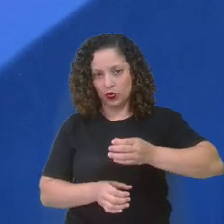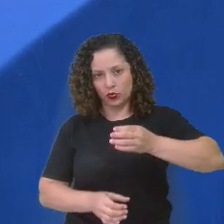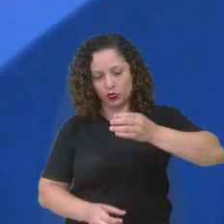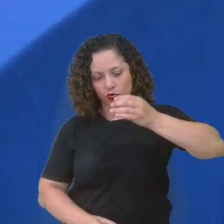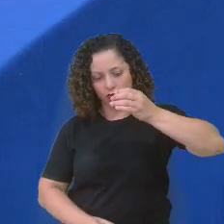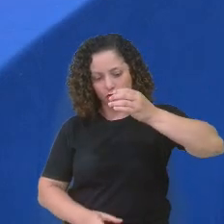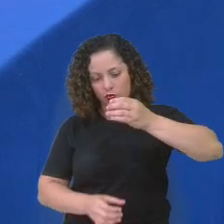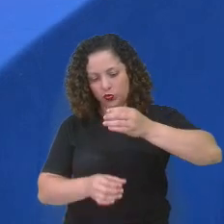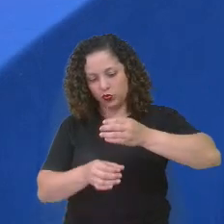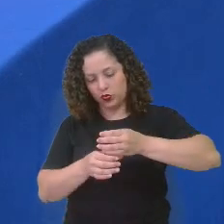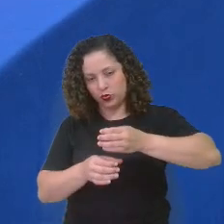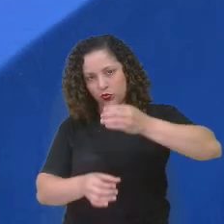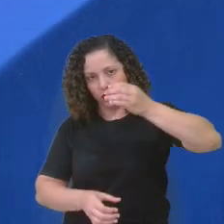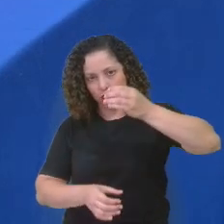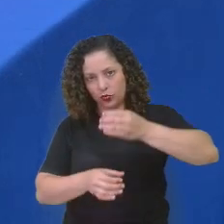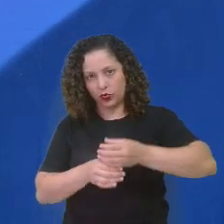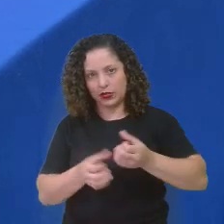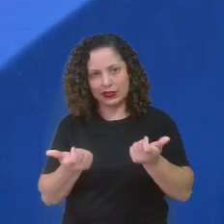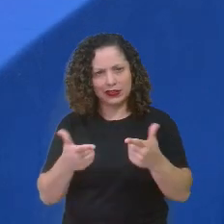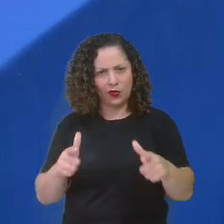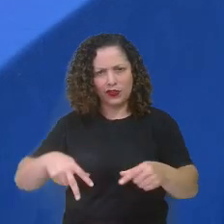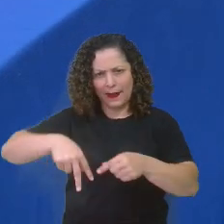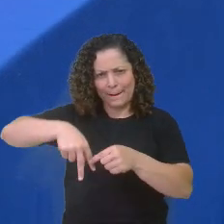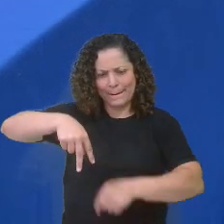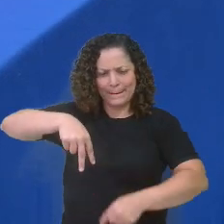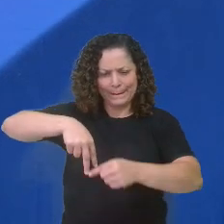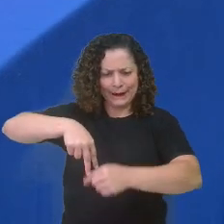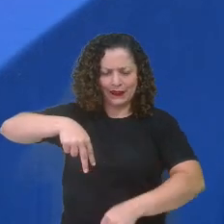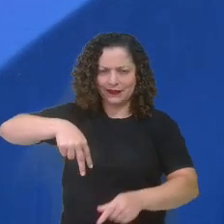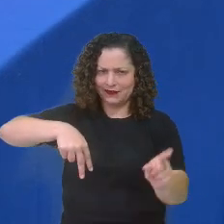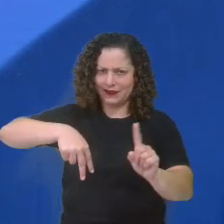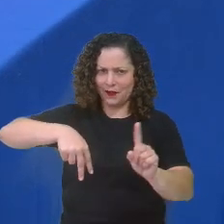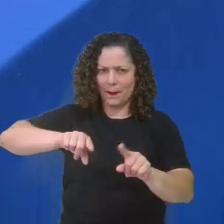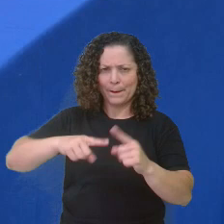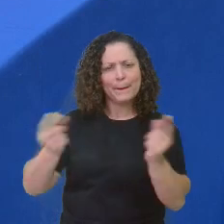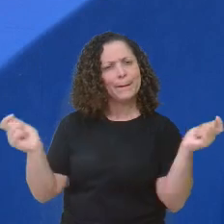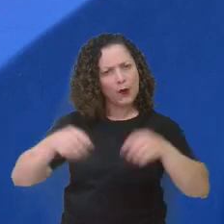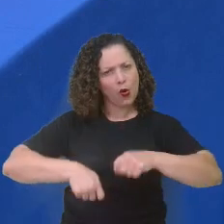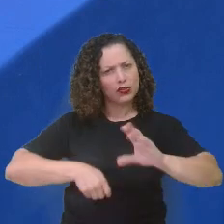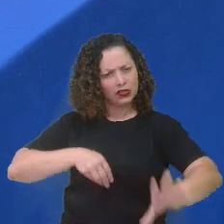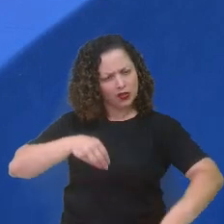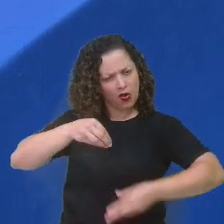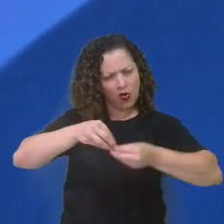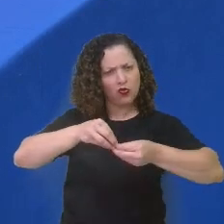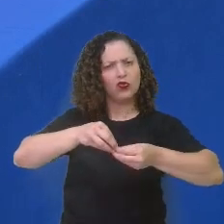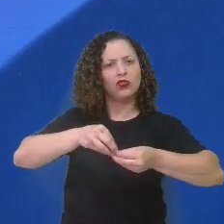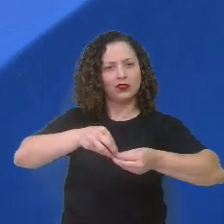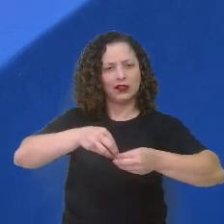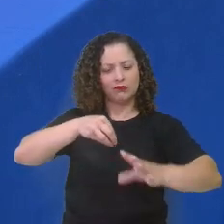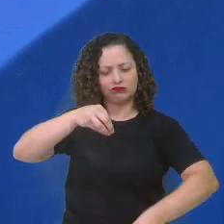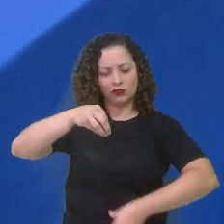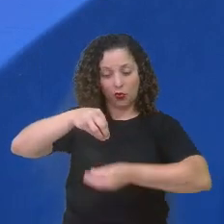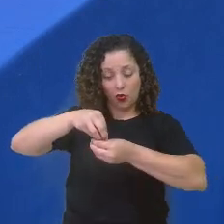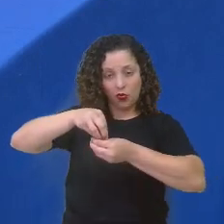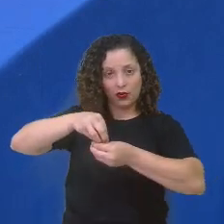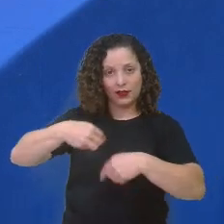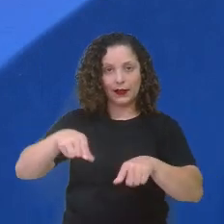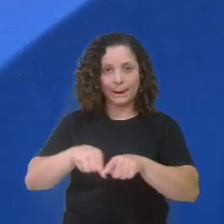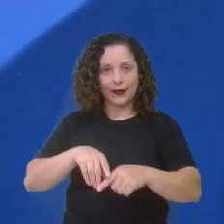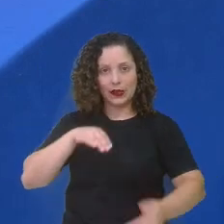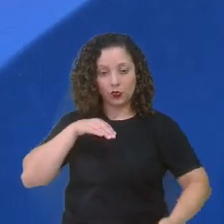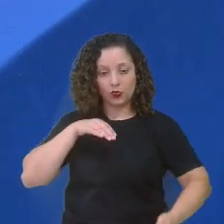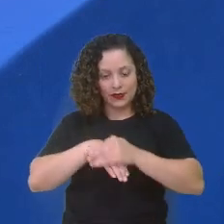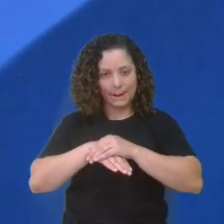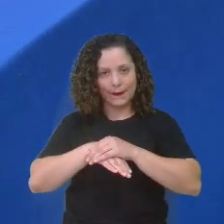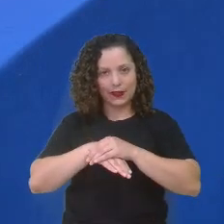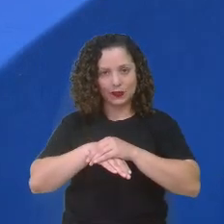não coloquei as pernas dele, mas você pode colocar as pernas. Vai ficar mais bonito ainda, pode colocar o sapato nele,